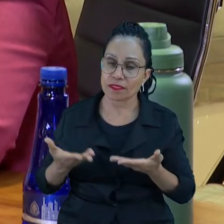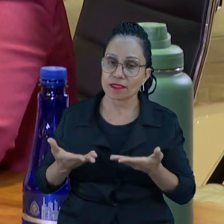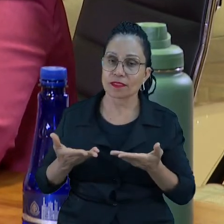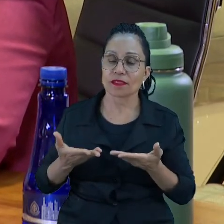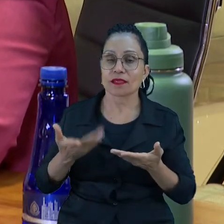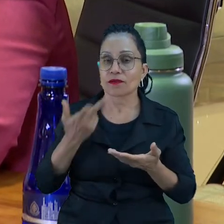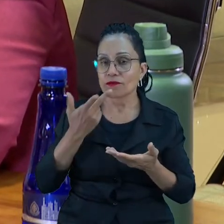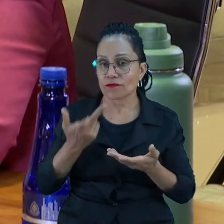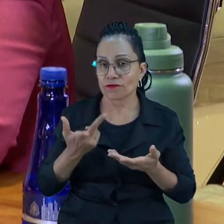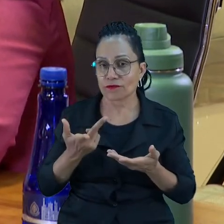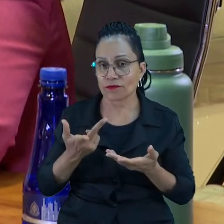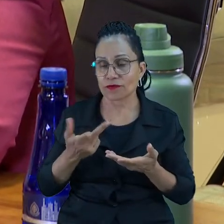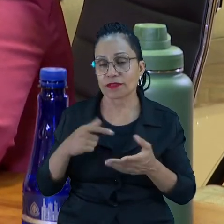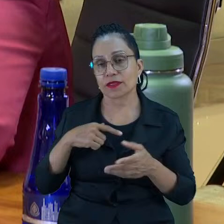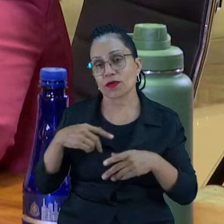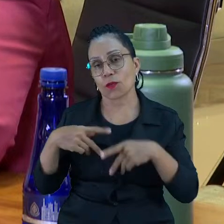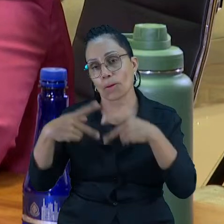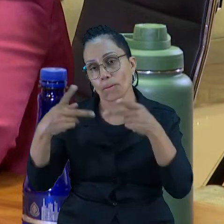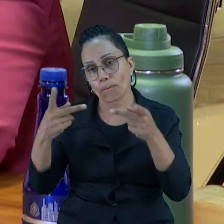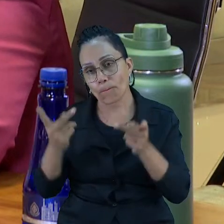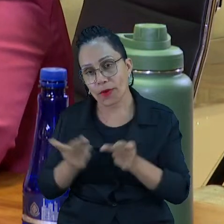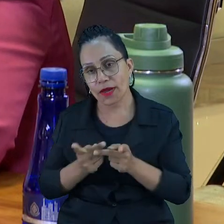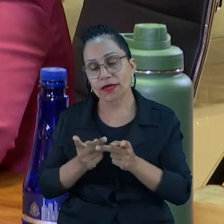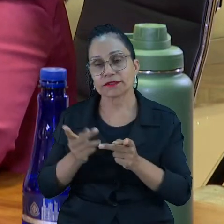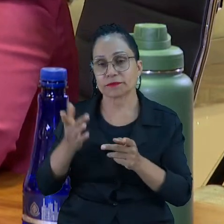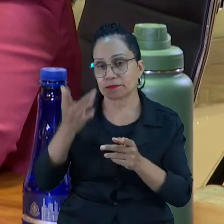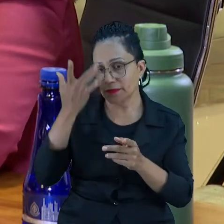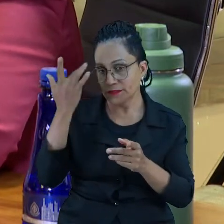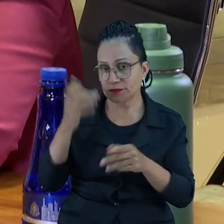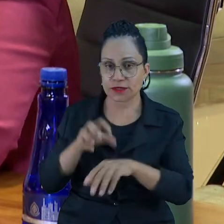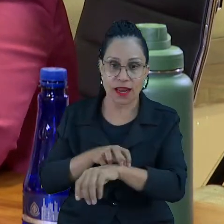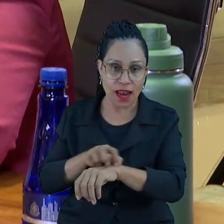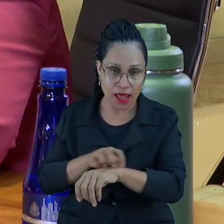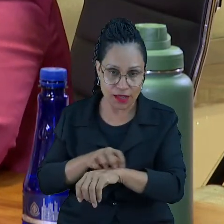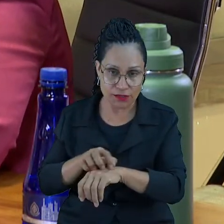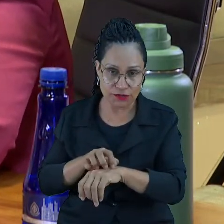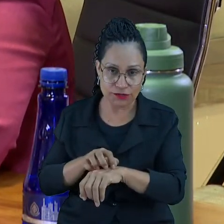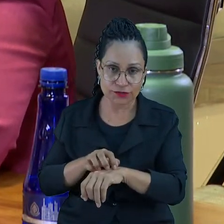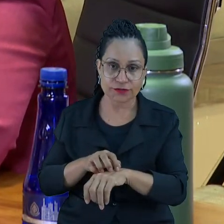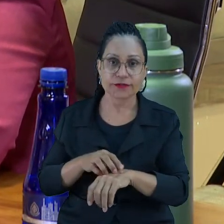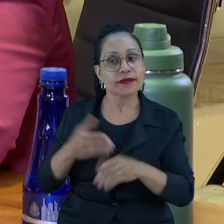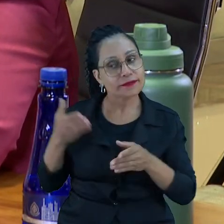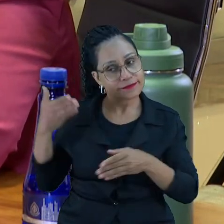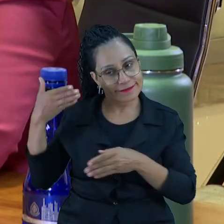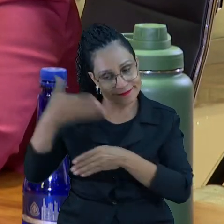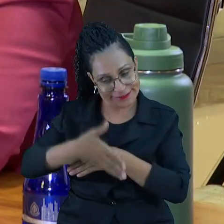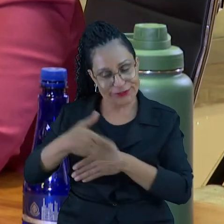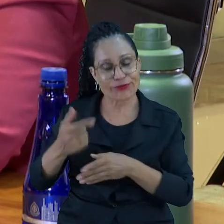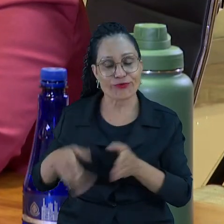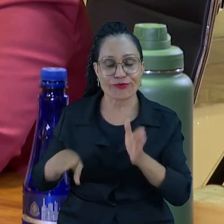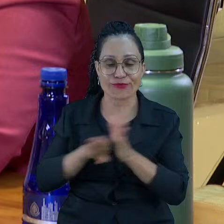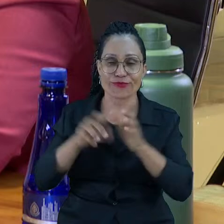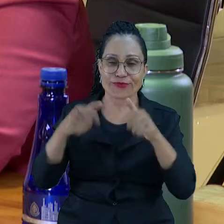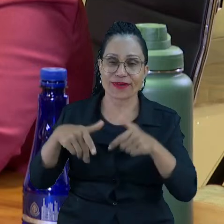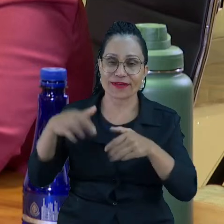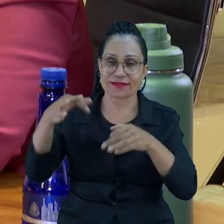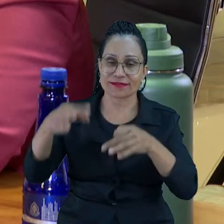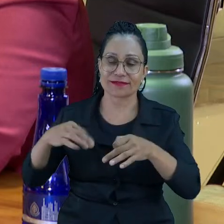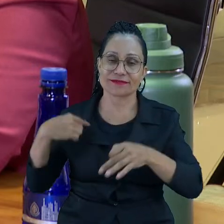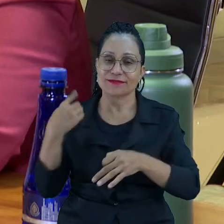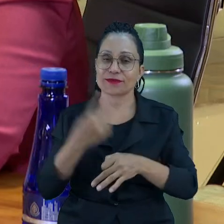falam, vocês têm algum prato para intolerante ou para alérgico? Eu falo, você veio no lugar certo. Porque nós temos toda